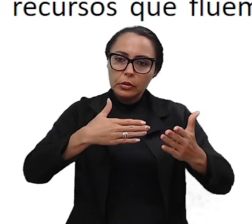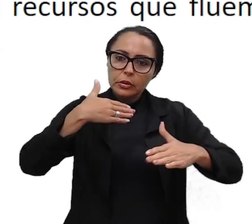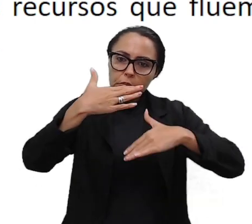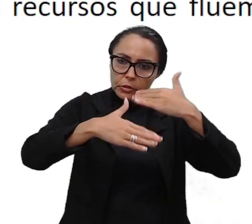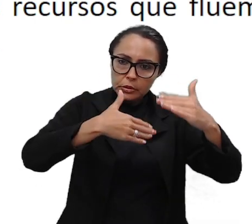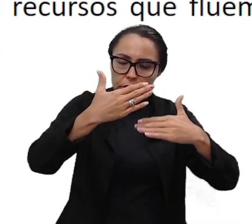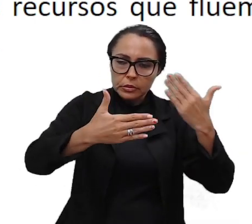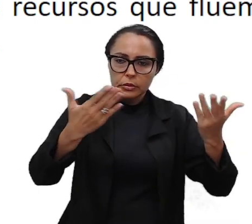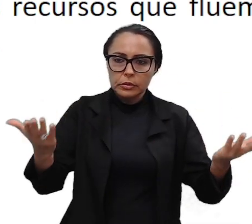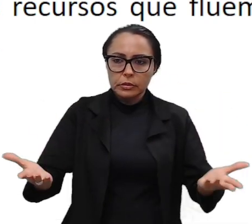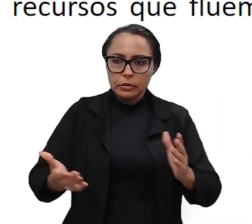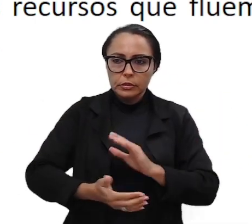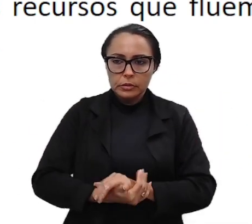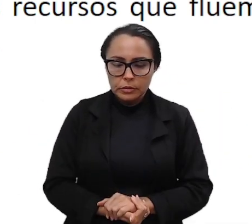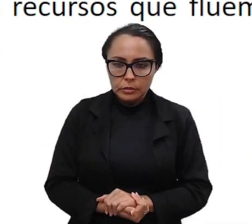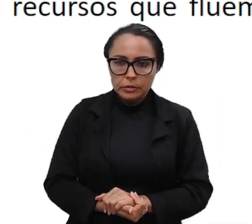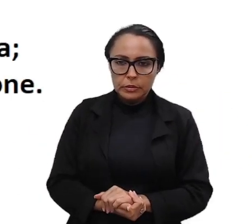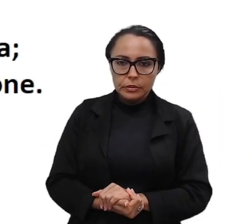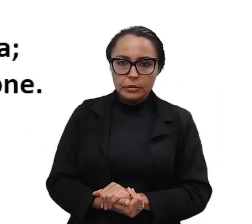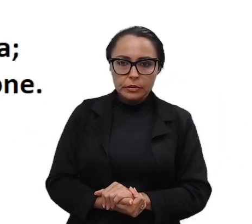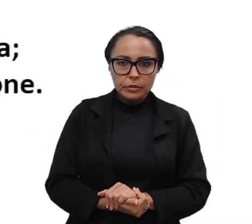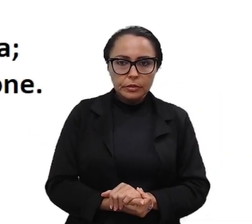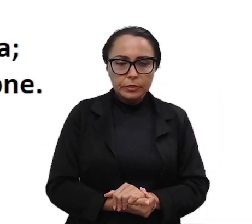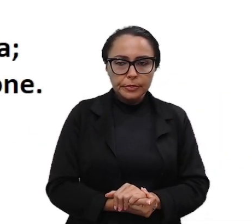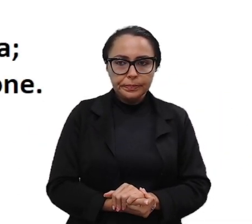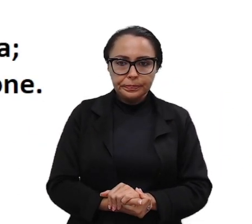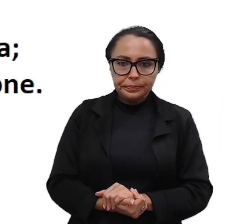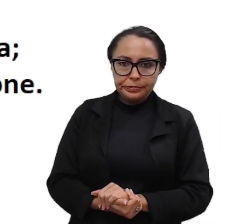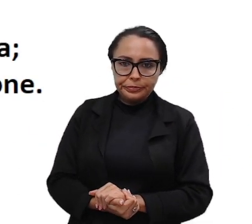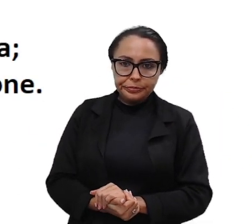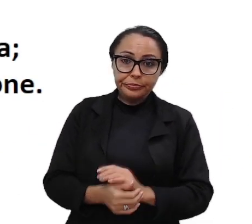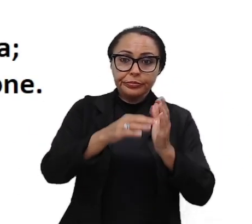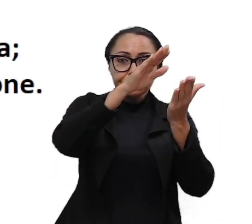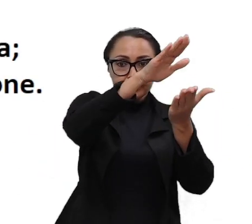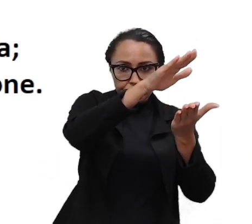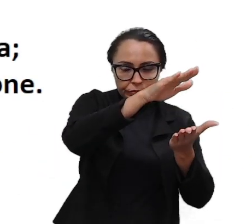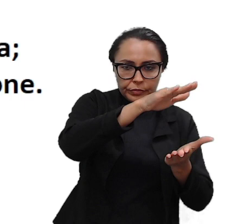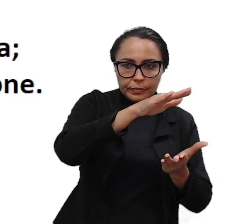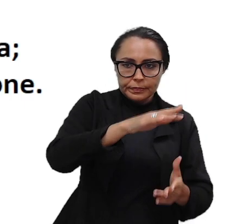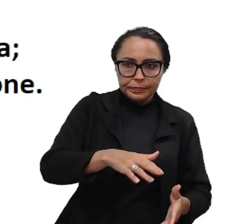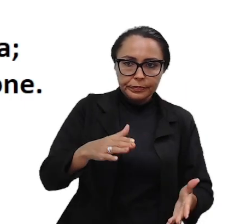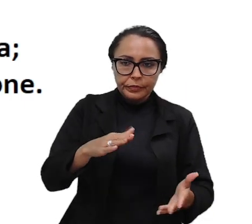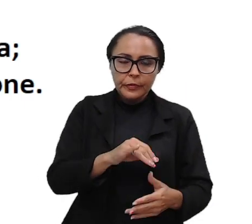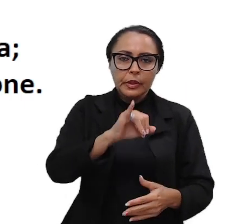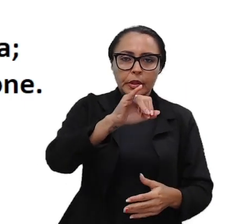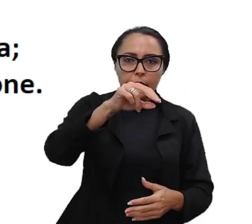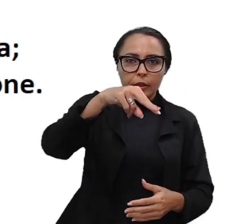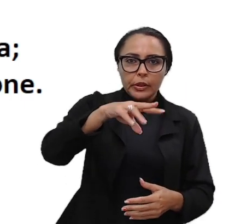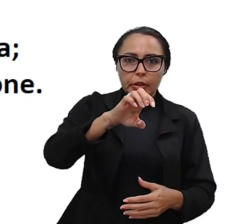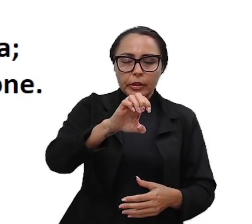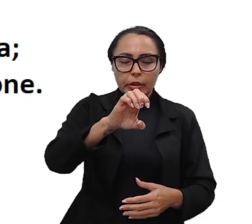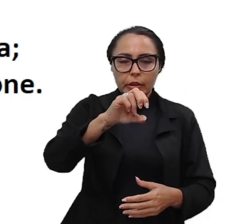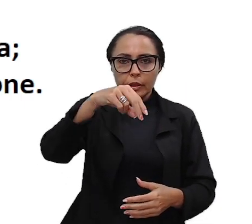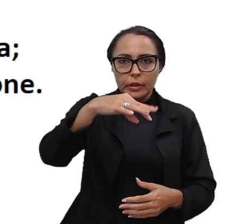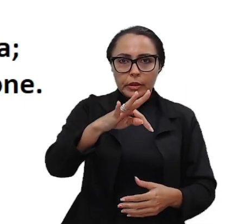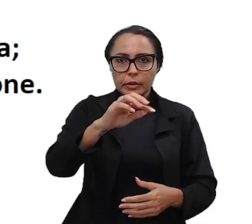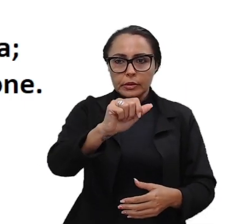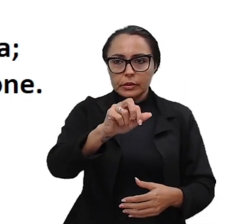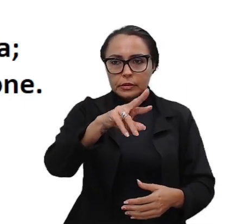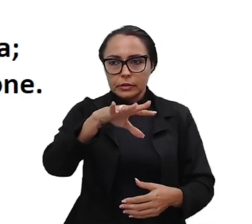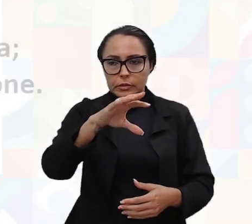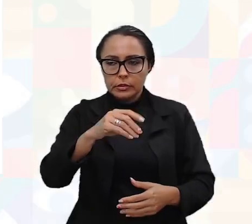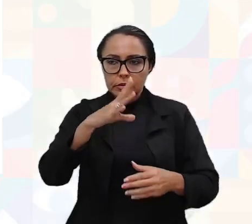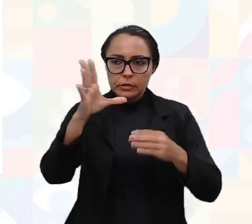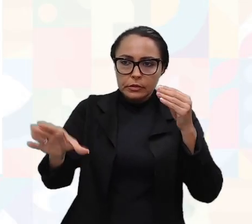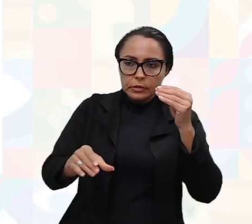processos, operações ou cadeias de suprimento. O estoque físico, às vezes denominado inventário, nada mais é do que a acumulação